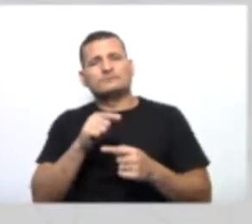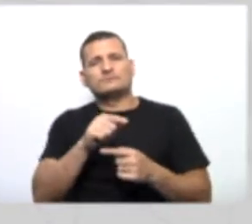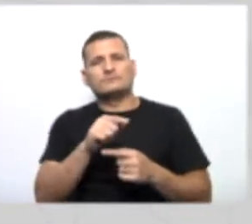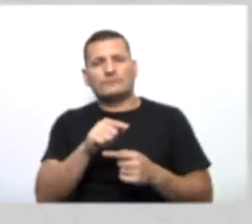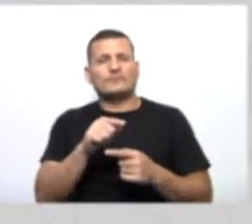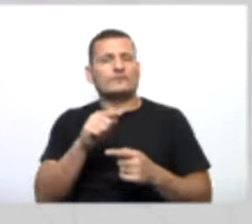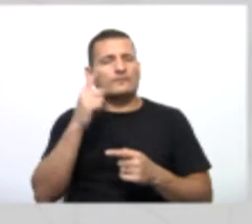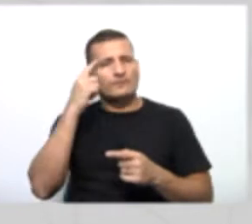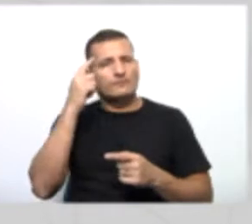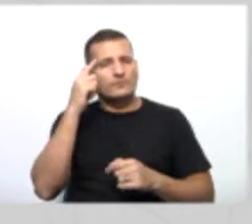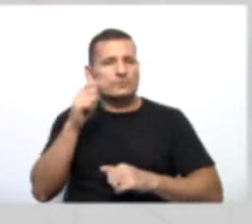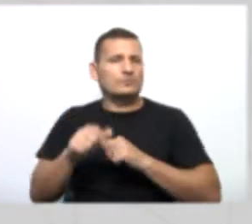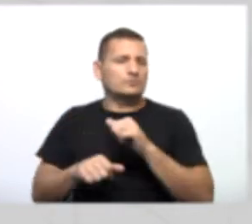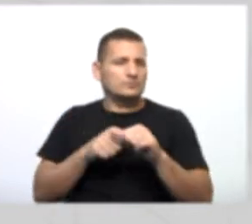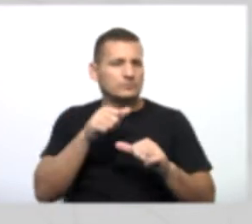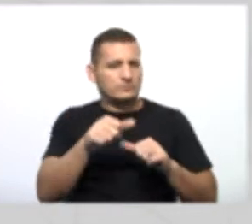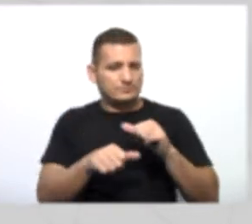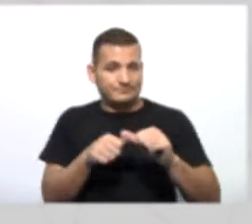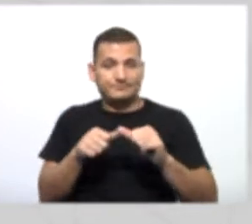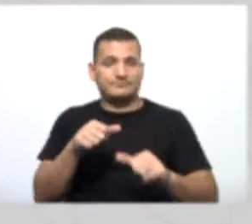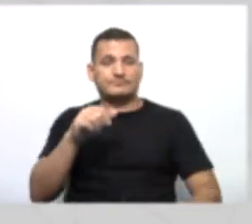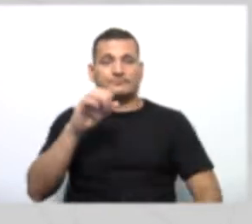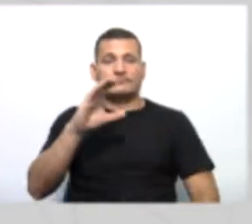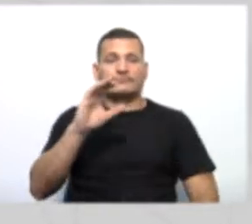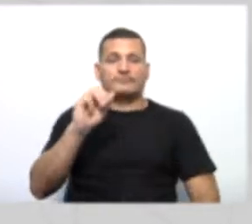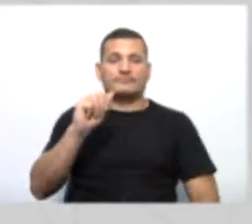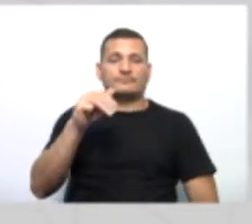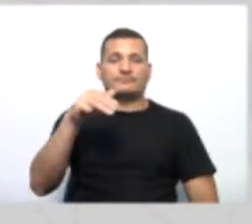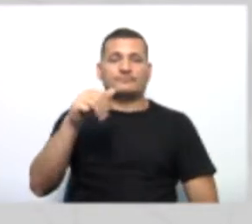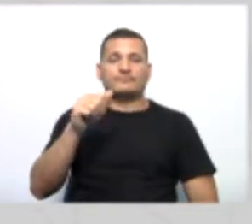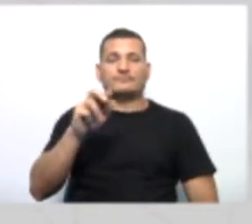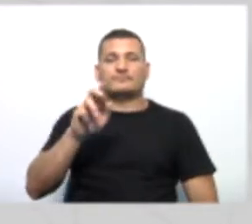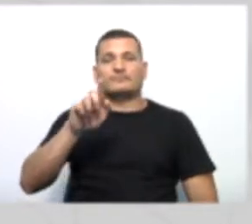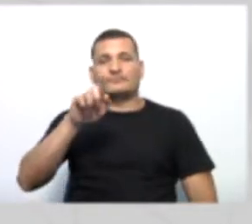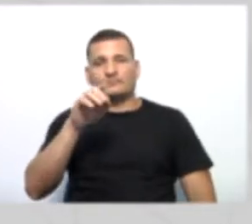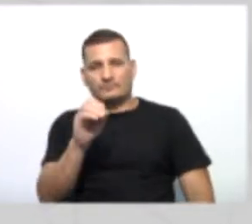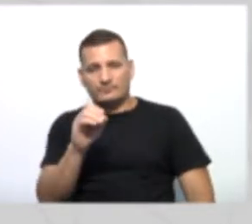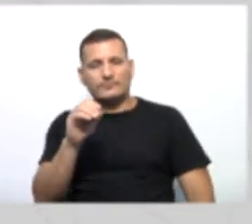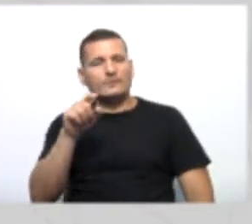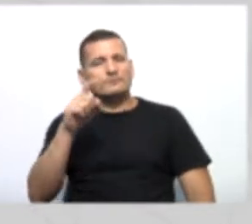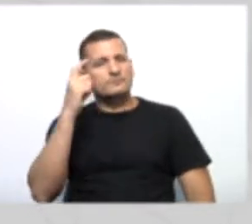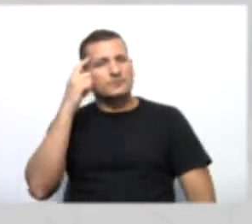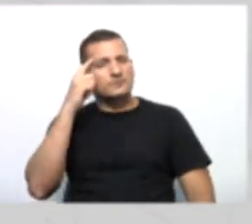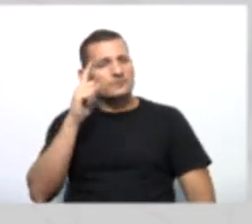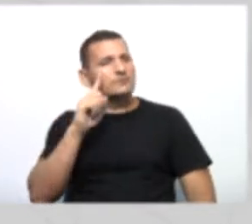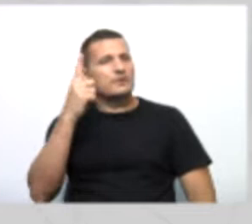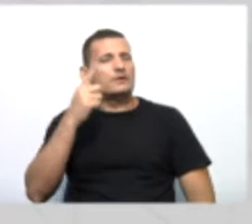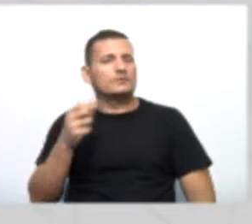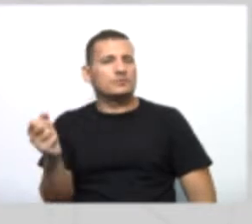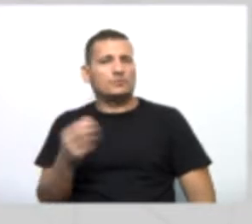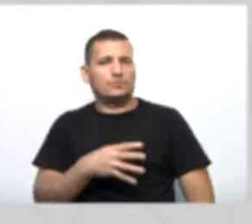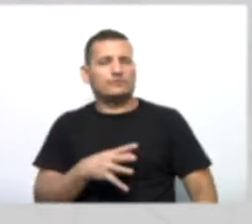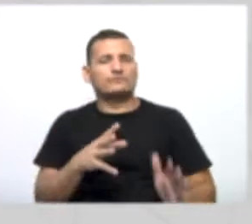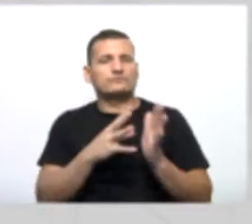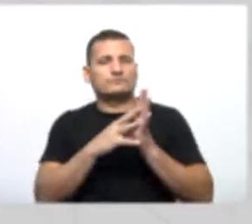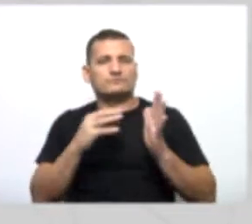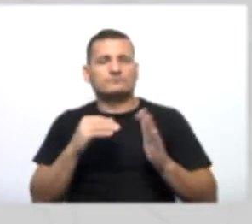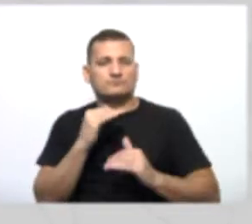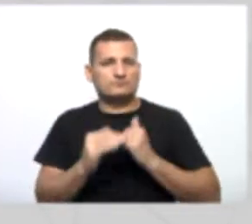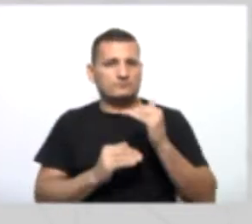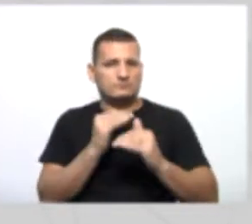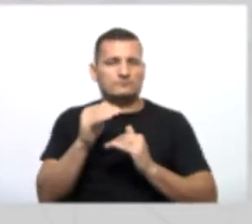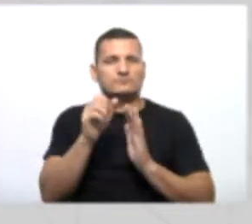sendo modificado e, segundo Camargo, a ideia de um novo modelo de desenvolvimento para o século XXI,